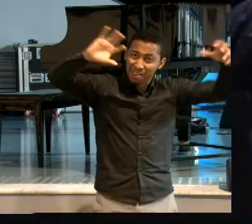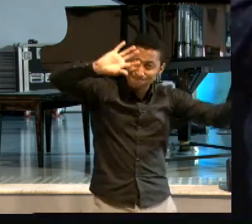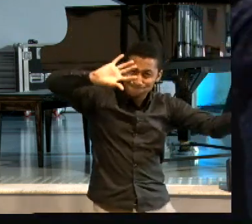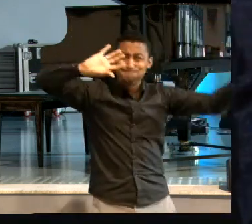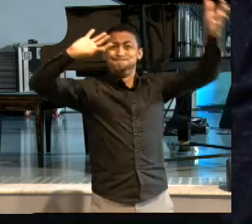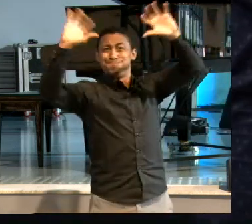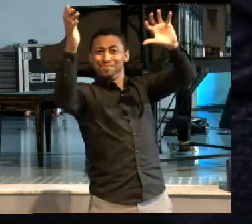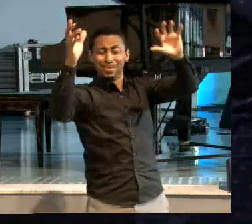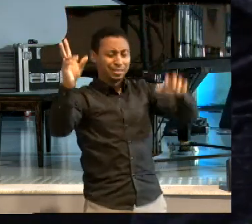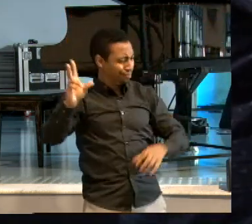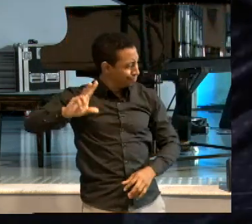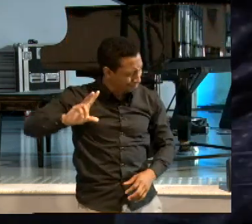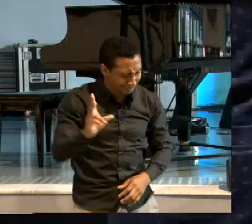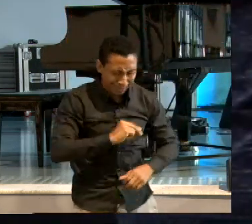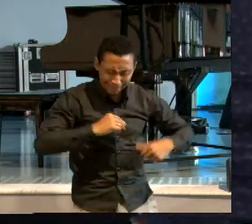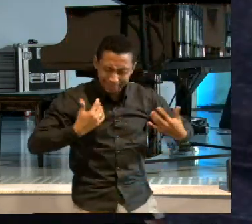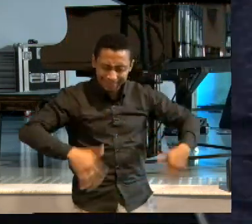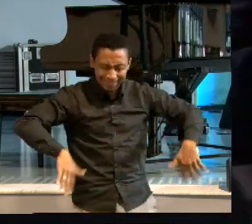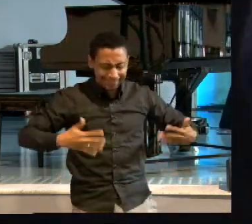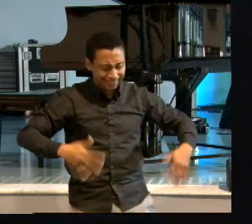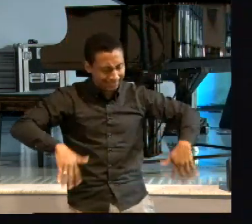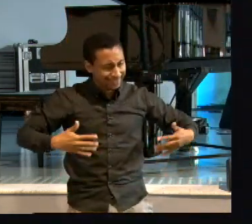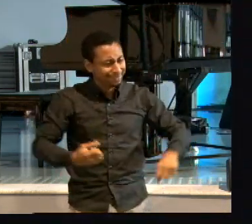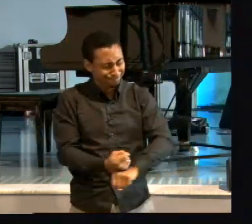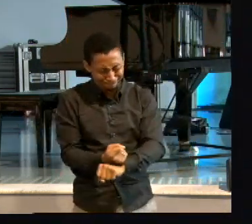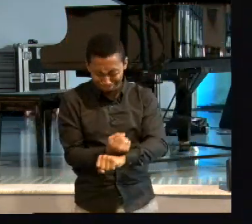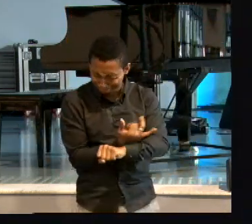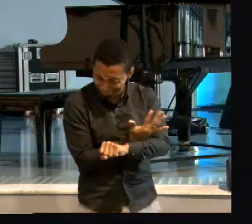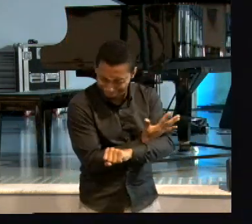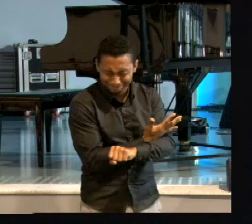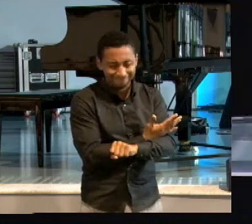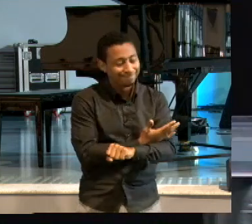Se puder projetar a foto que eu deixei no telão.